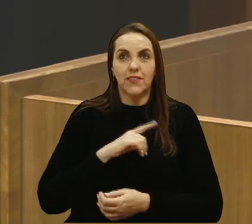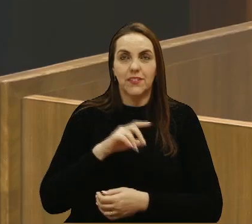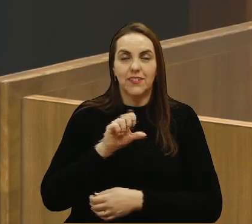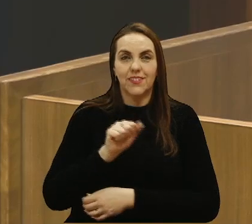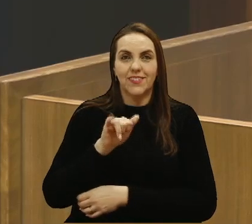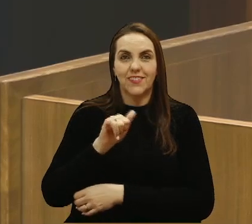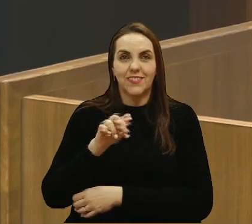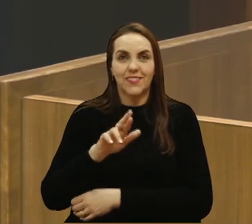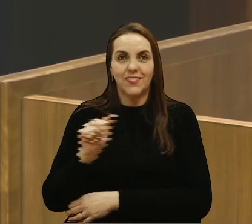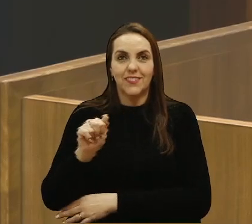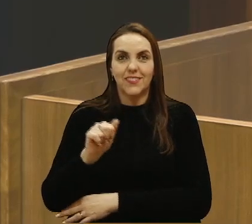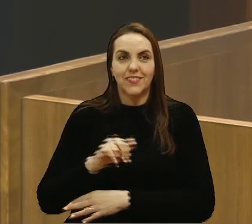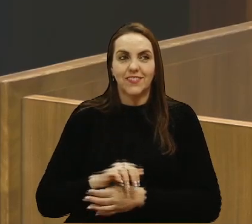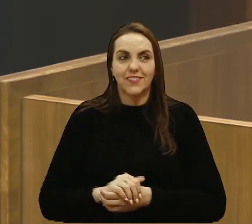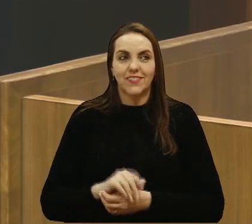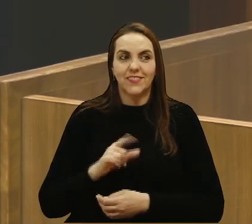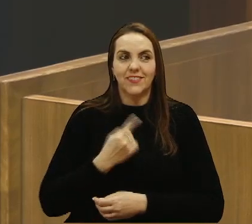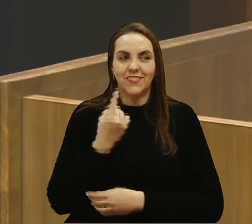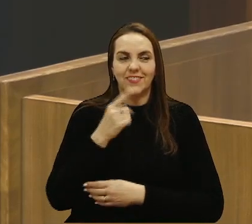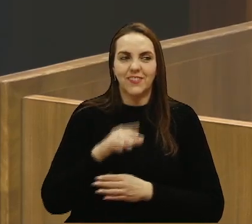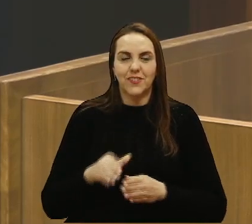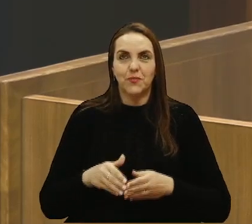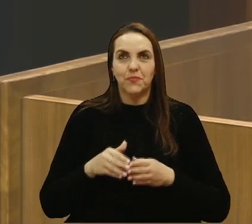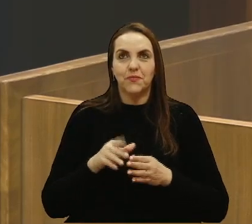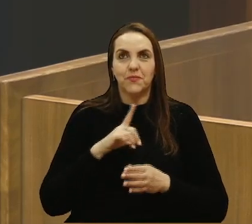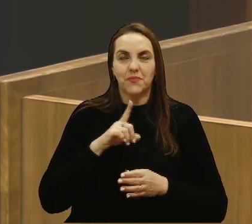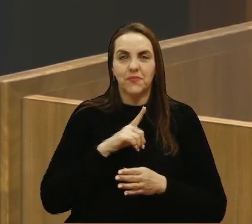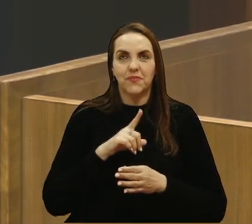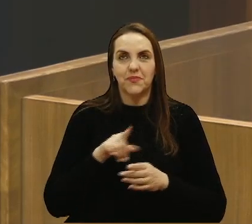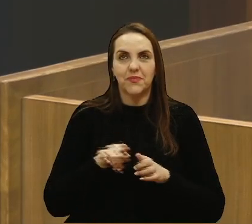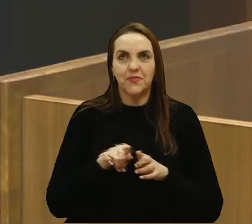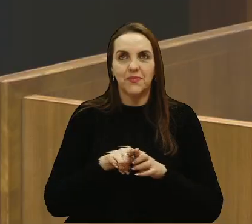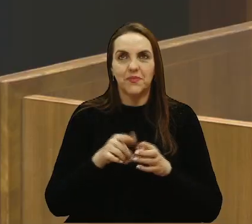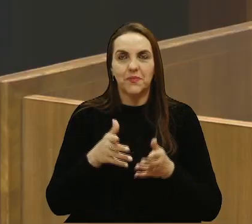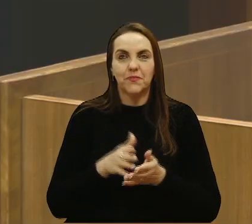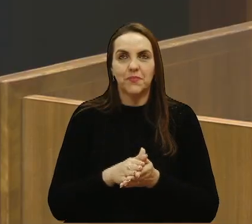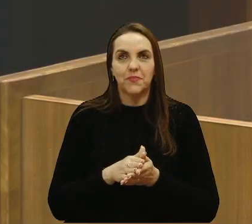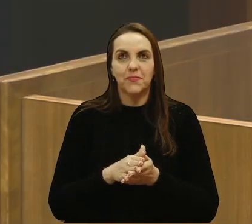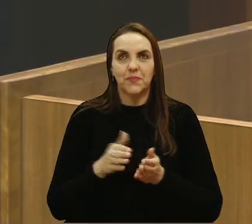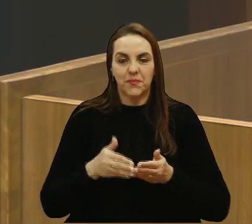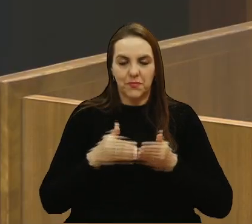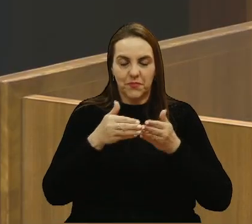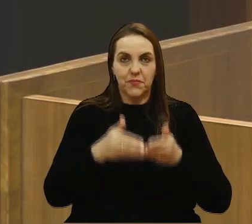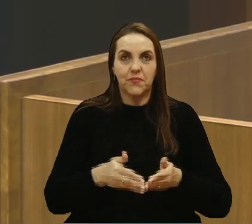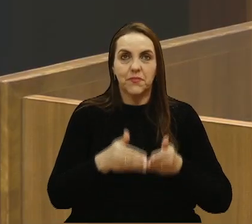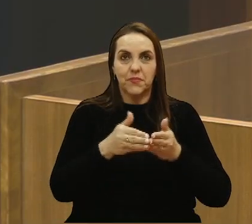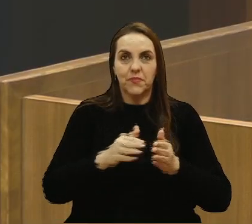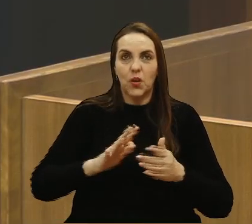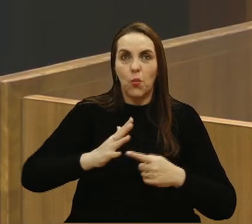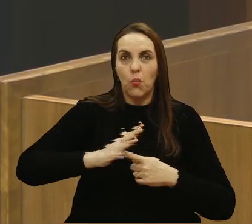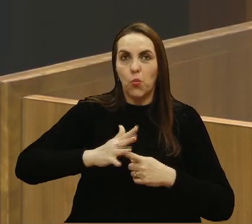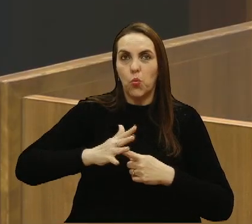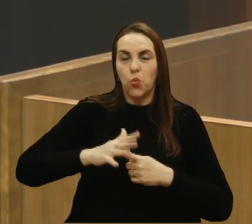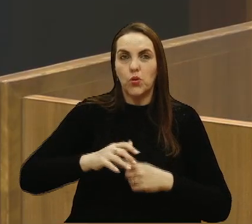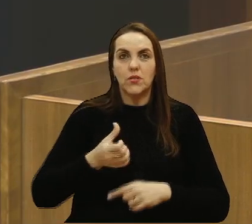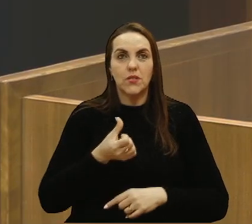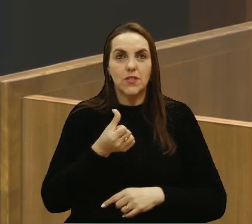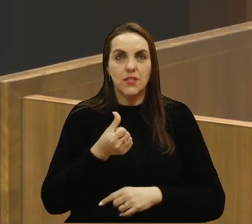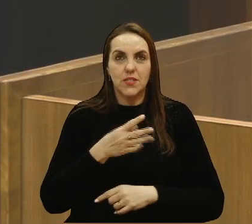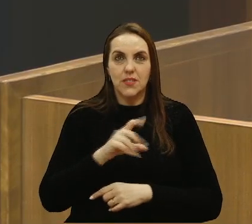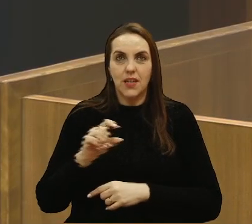Sayara, uma embarcação de alumínio de 6 metros com motor de 100